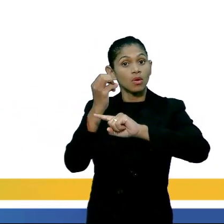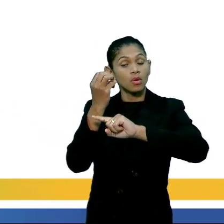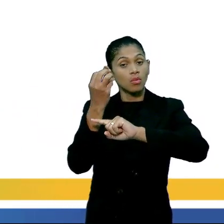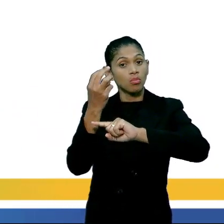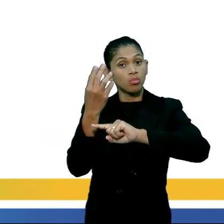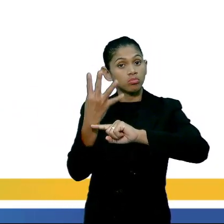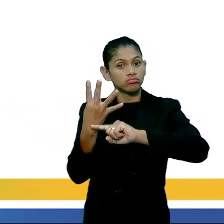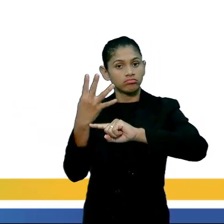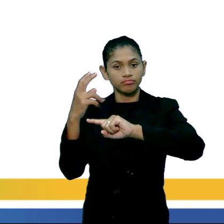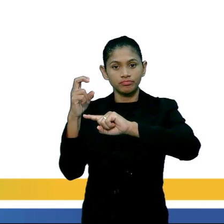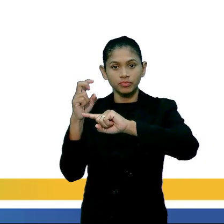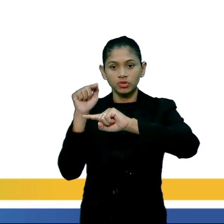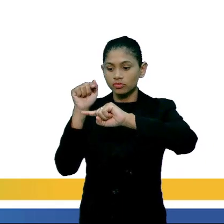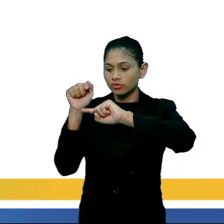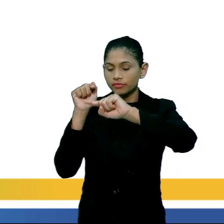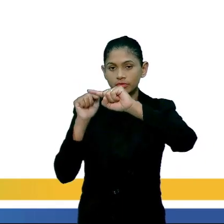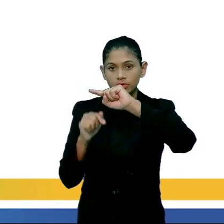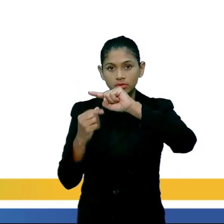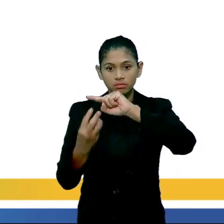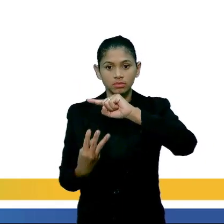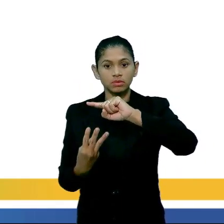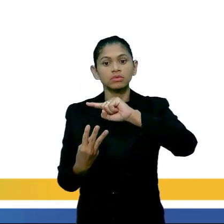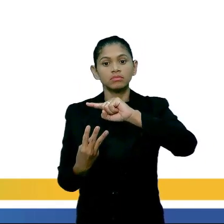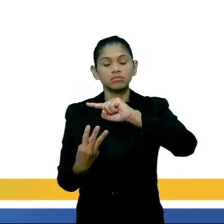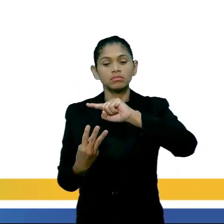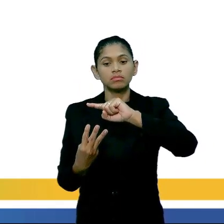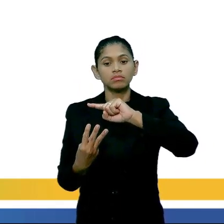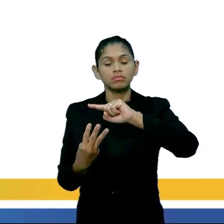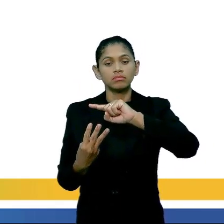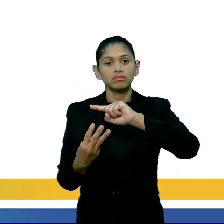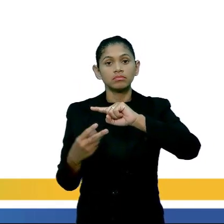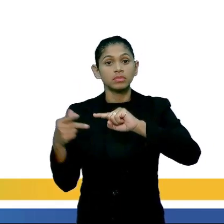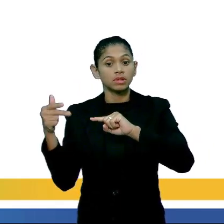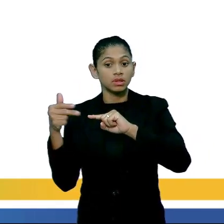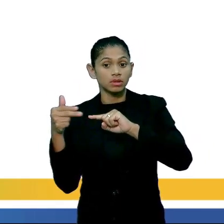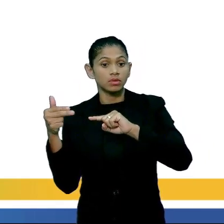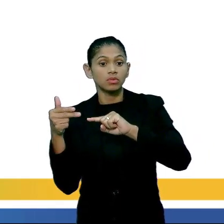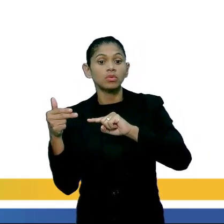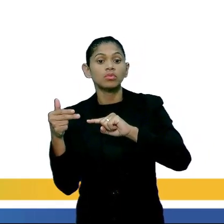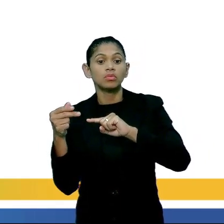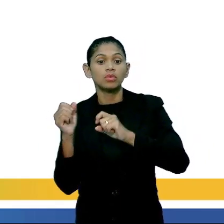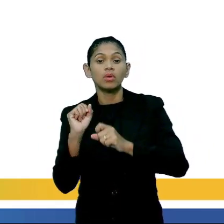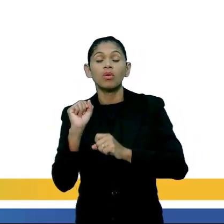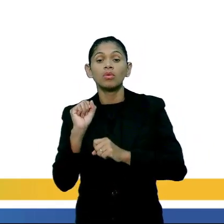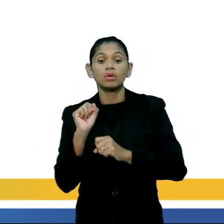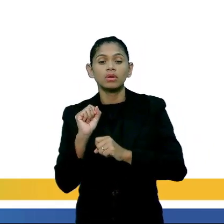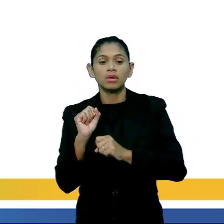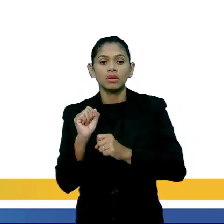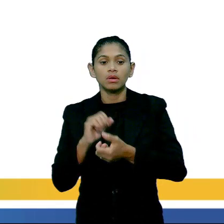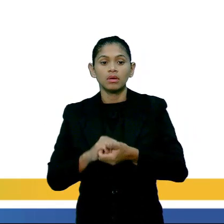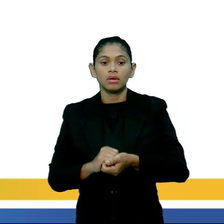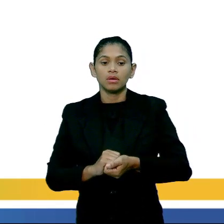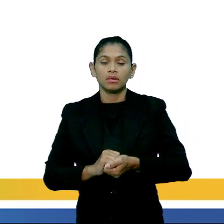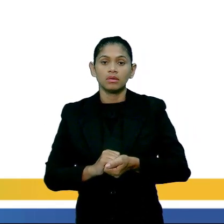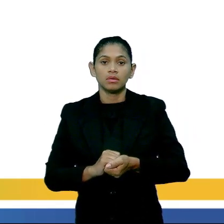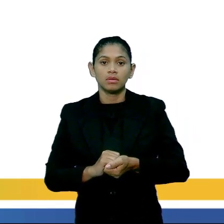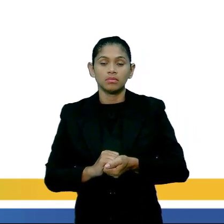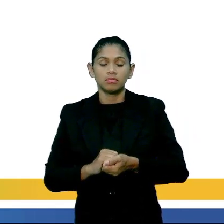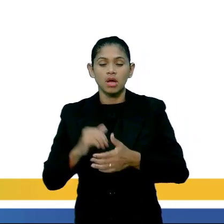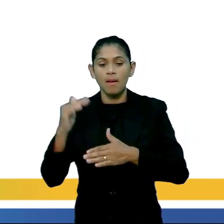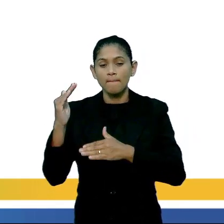para 3 é igual a 15 raiz de 3. E esse valor, quando nós temos que raiz de 3